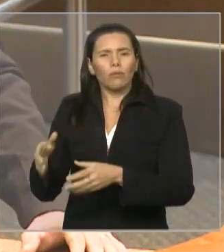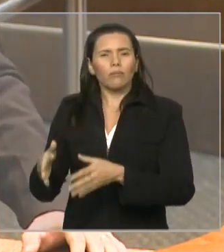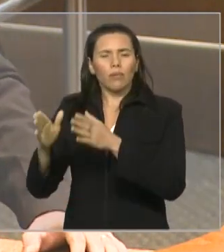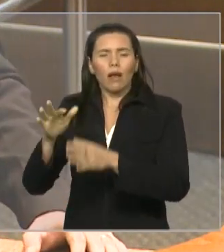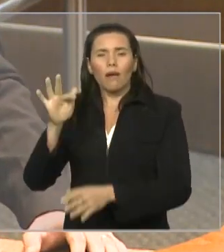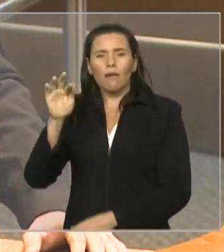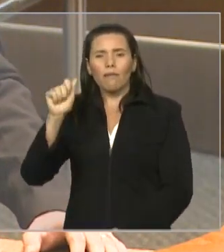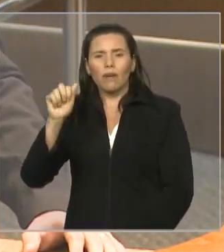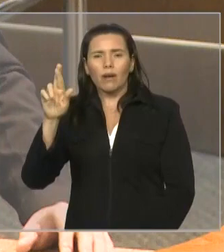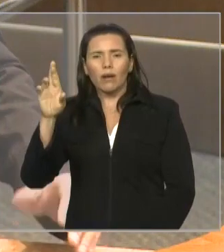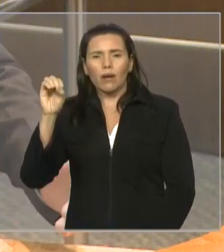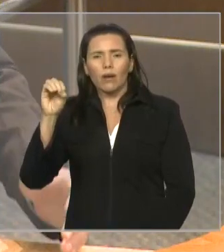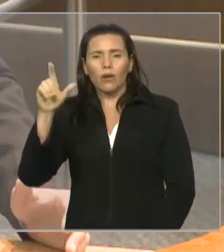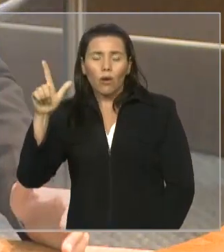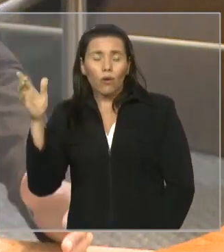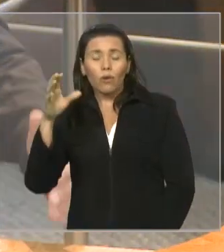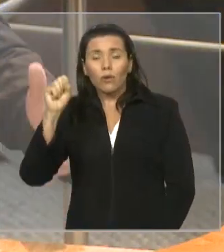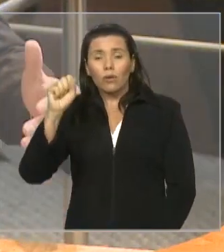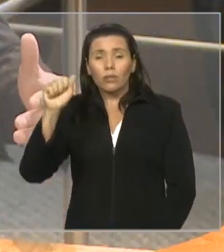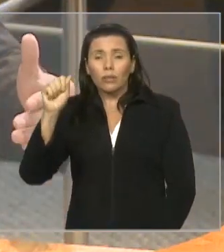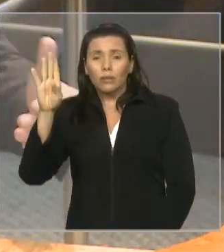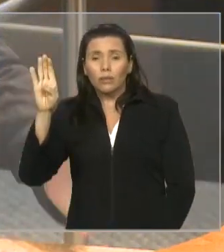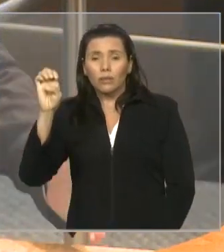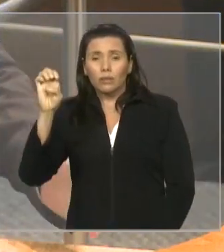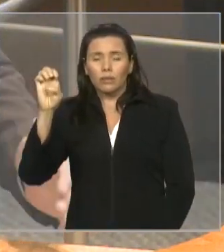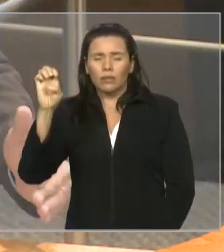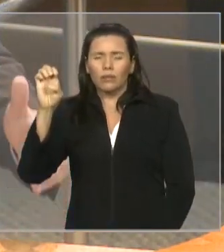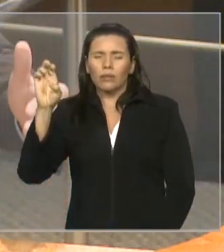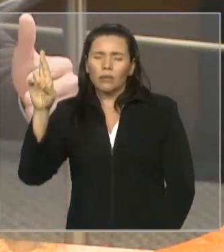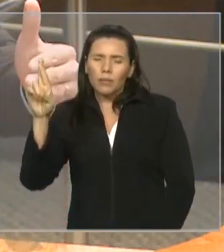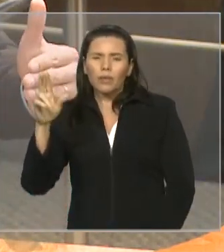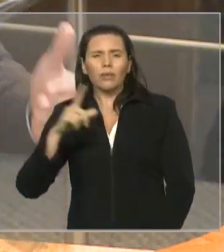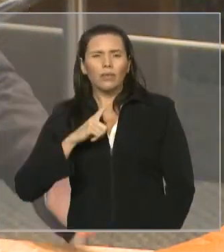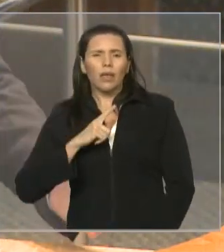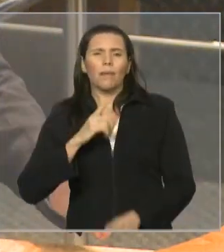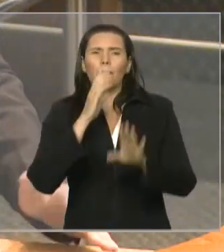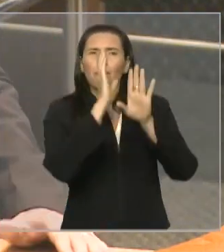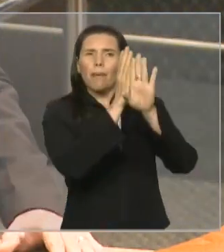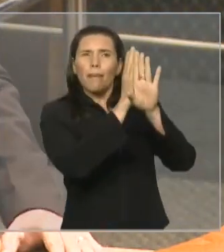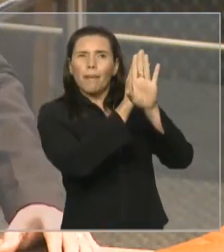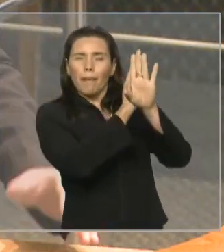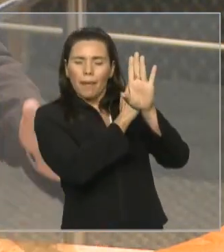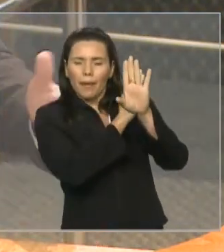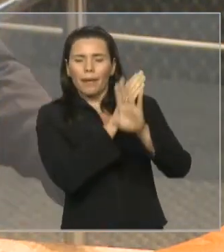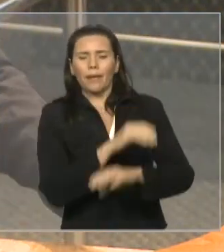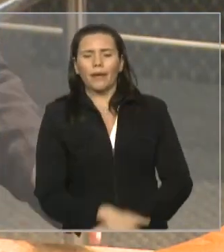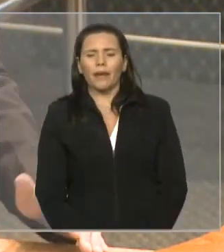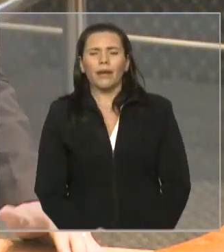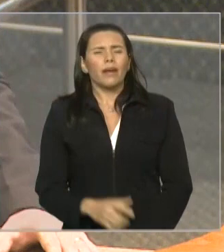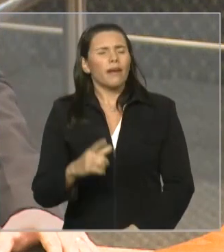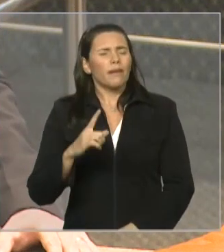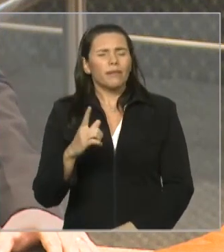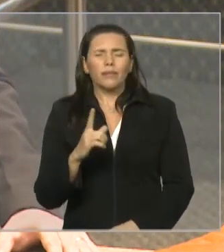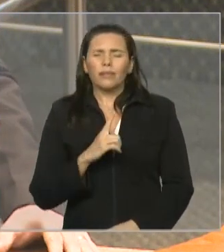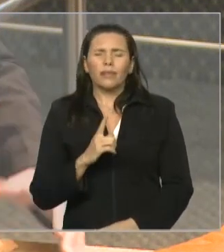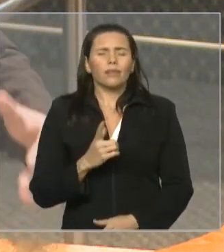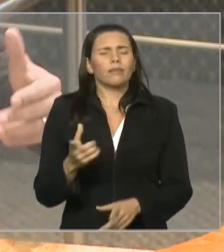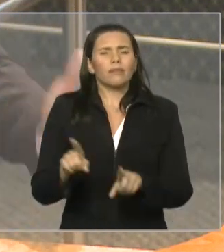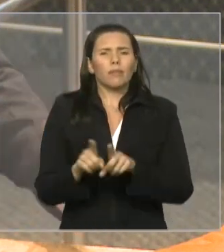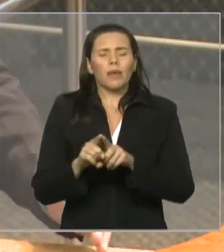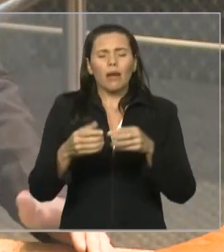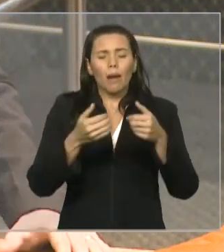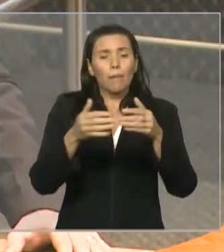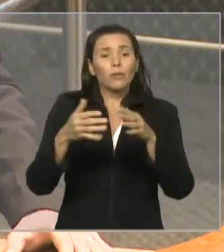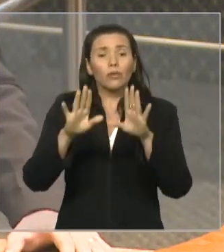completa das obras que a gente realmente fiscaliza, a gente reconhece as obras, a gente entra nas escolas, depois